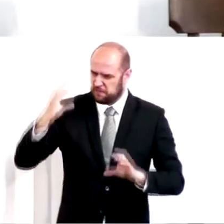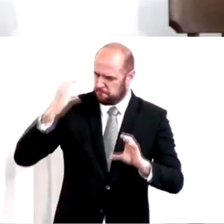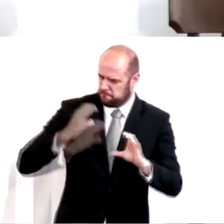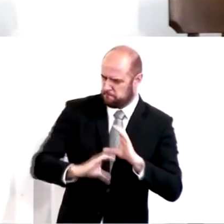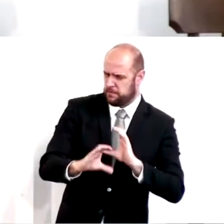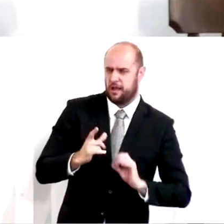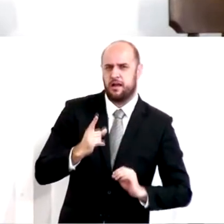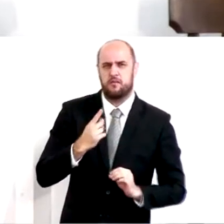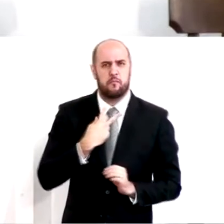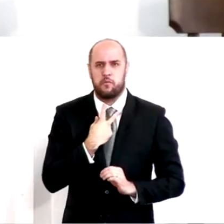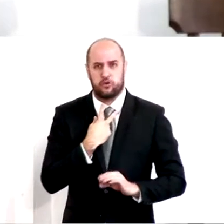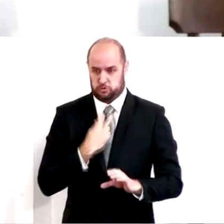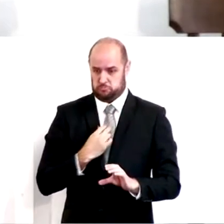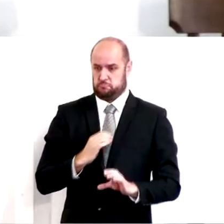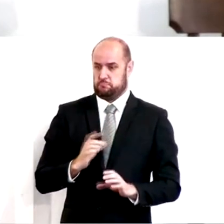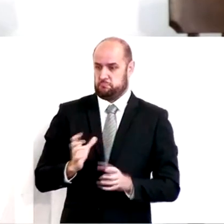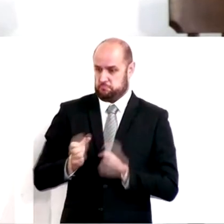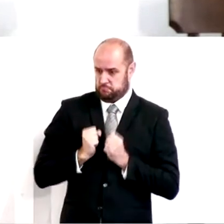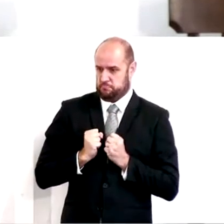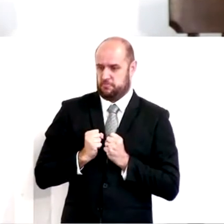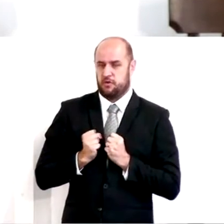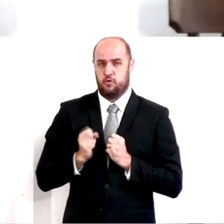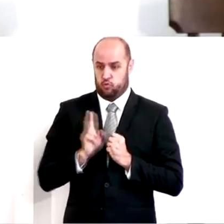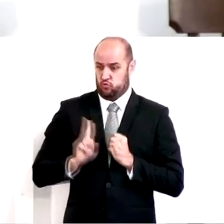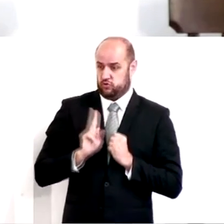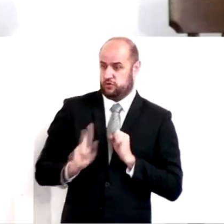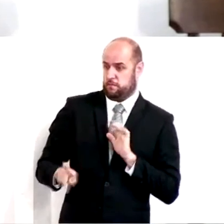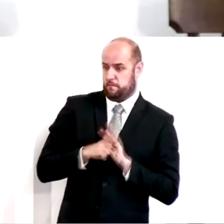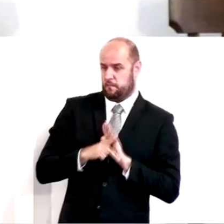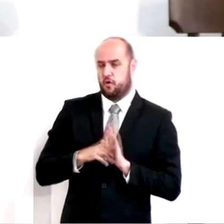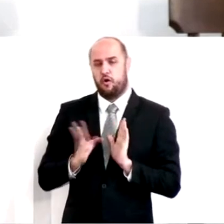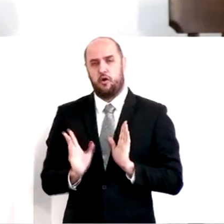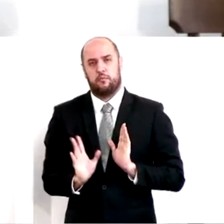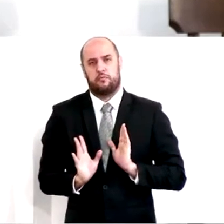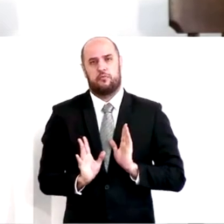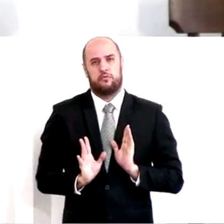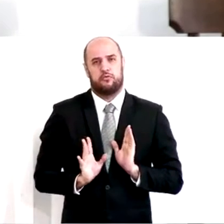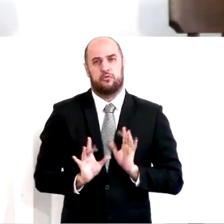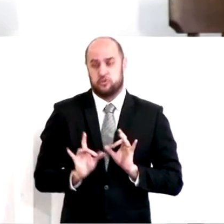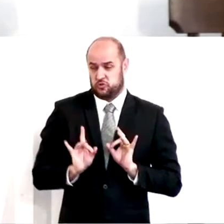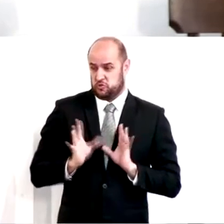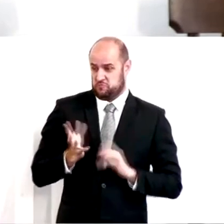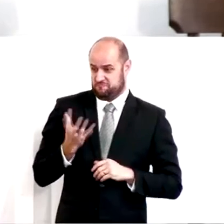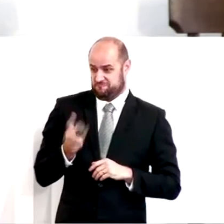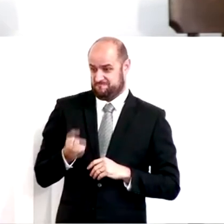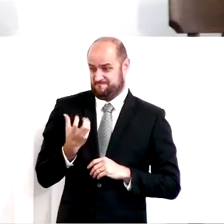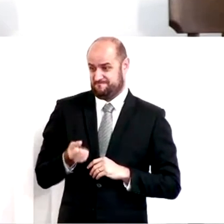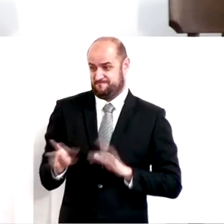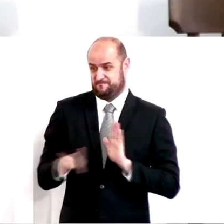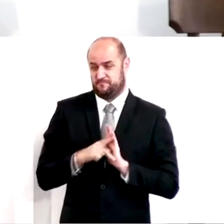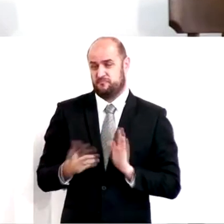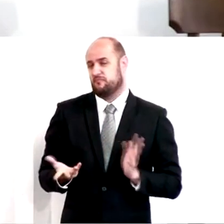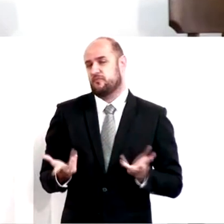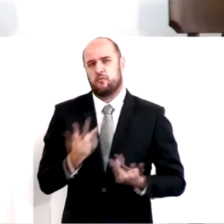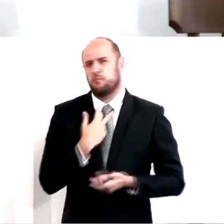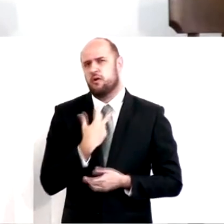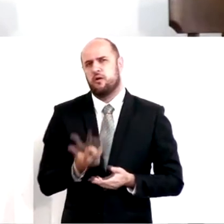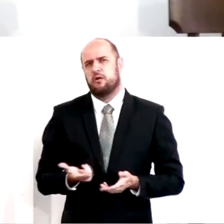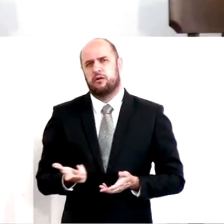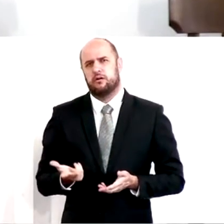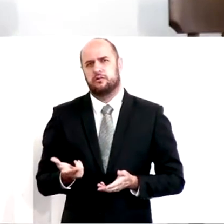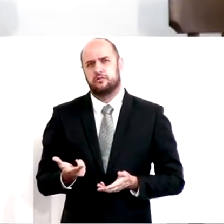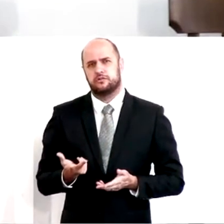podem reter essa palavra para no uso próprio tirar vantagem dela. A palavra de Deus,